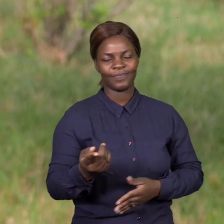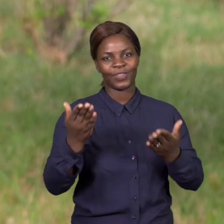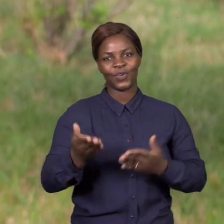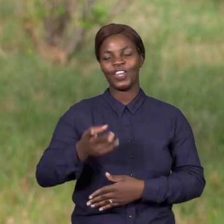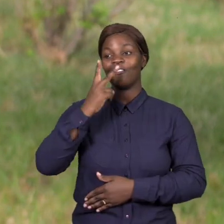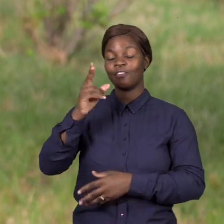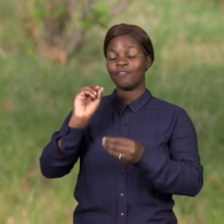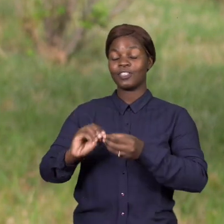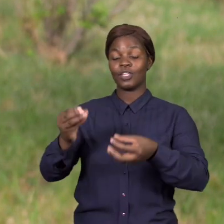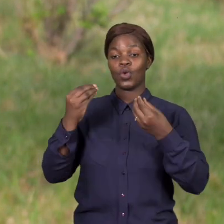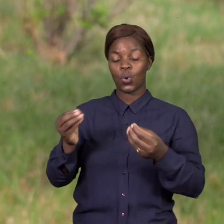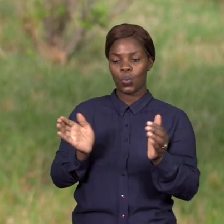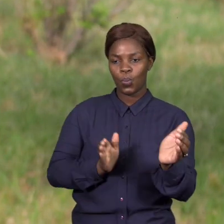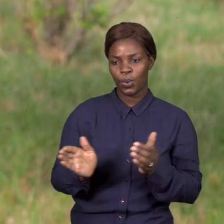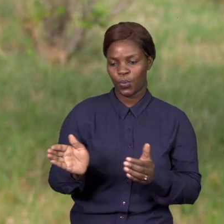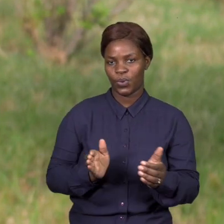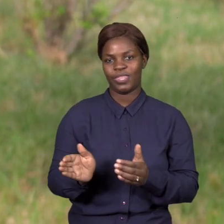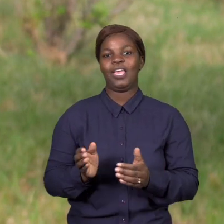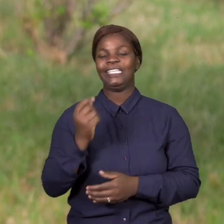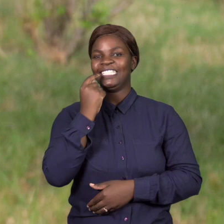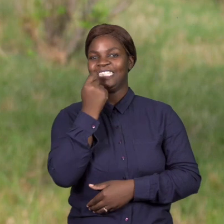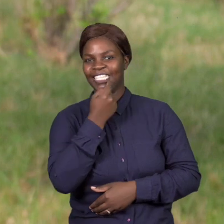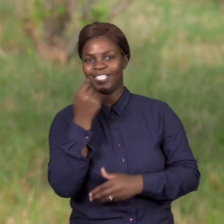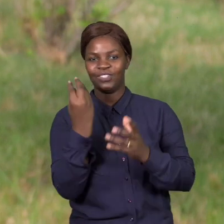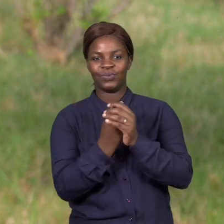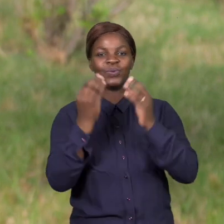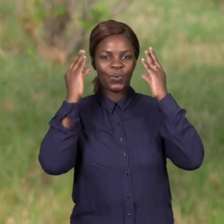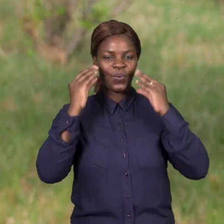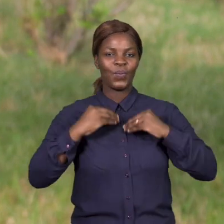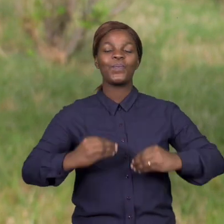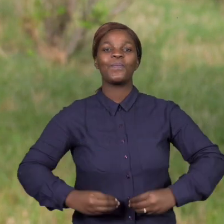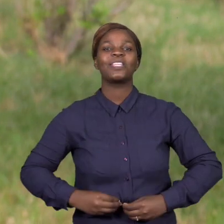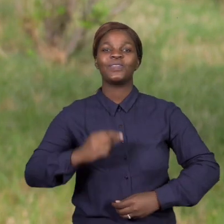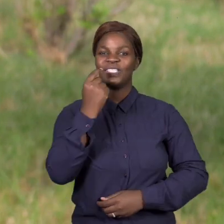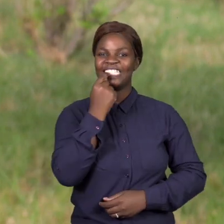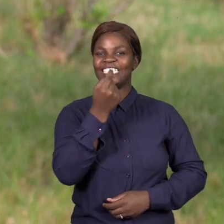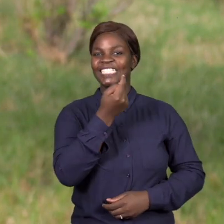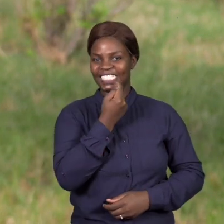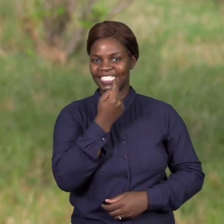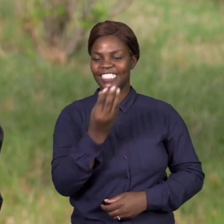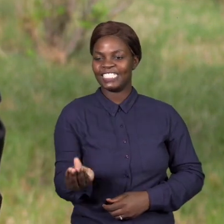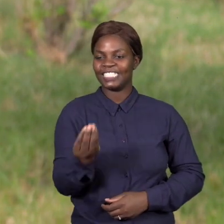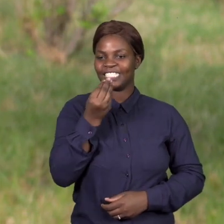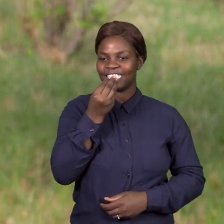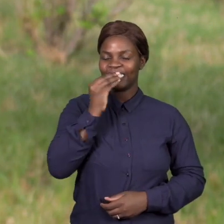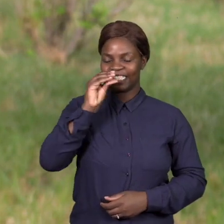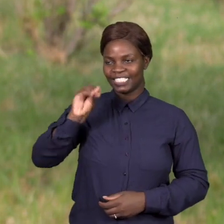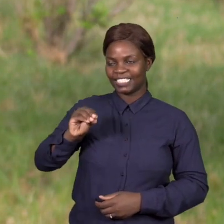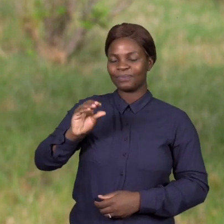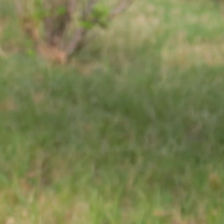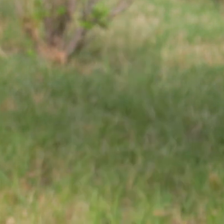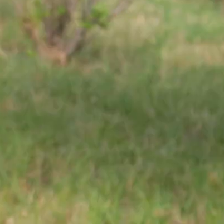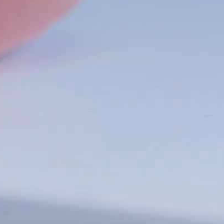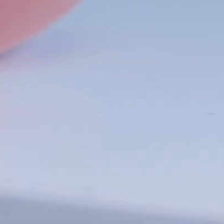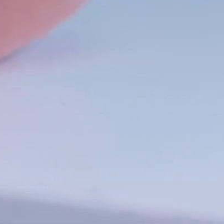estas próteses. Saiba quais são na reportagem que se segue, com o Dr. Livan Forbes, médico especialista em